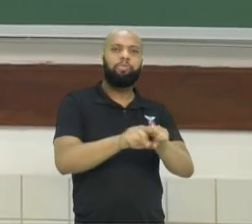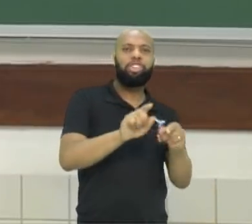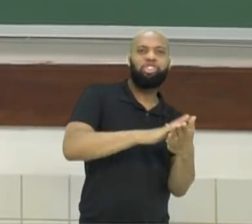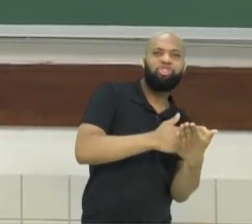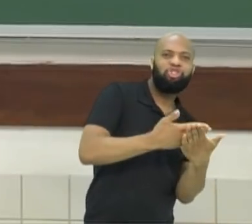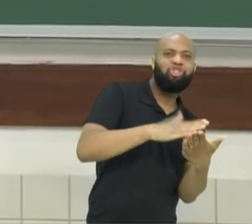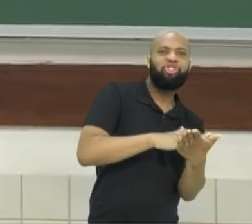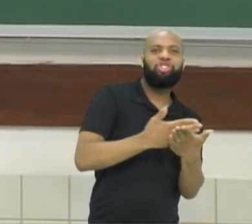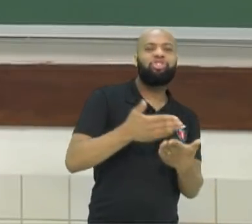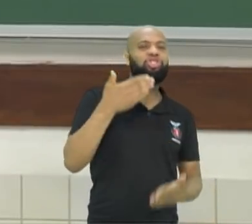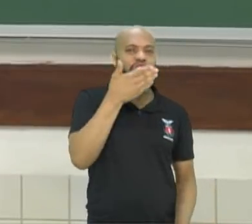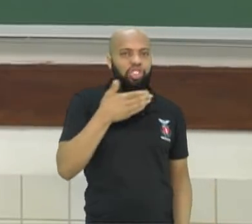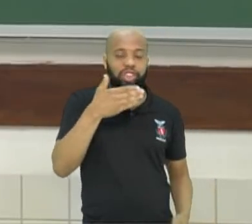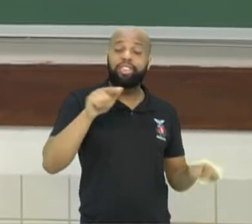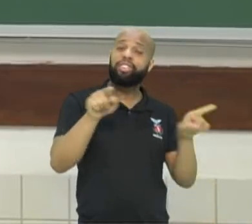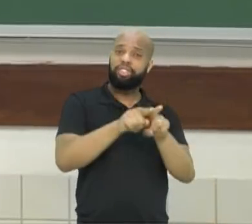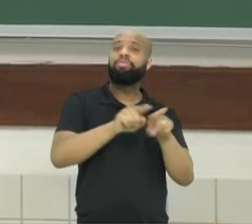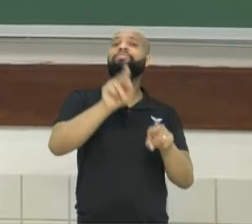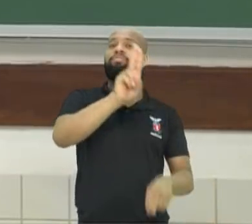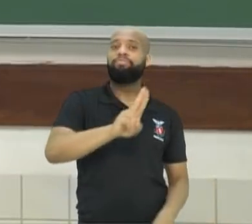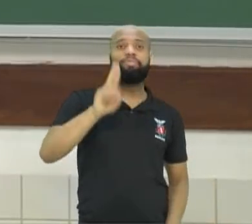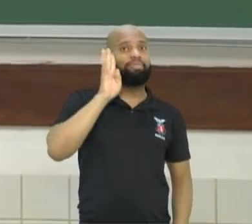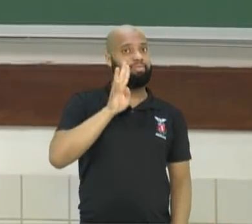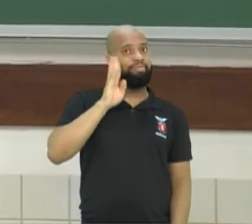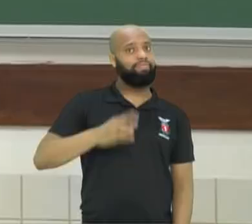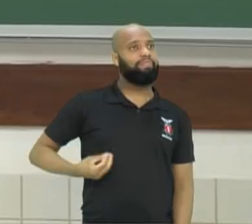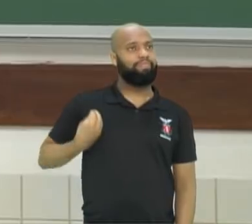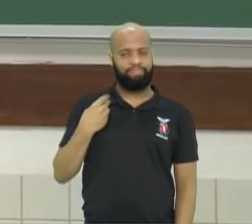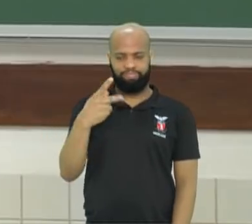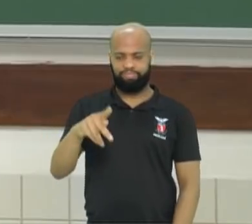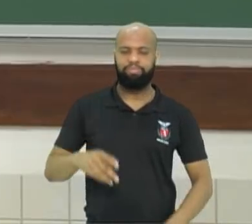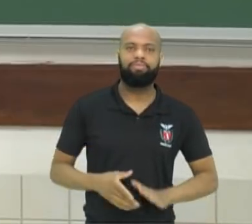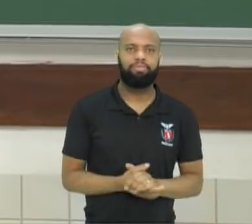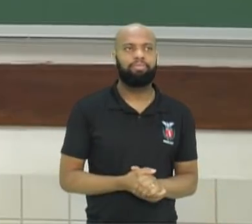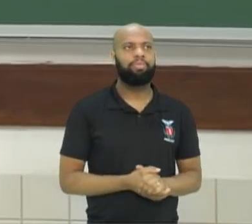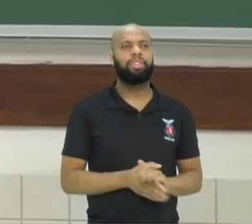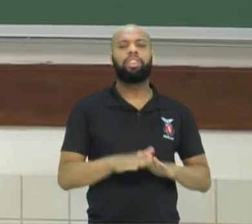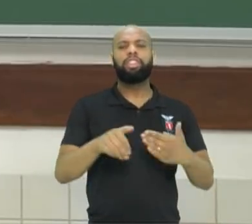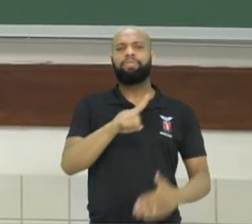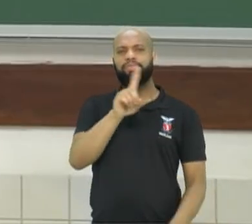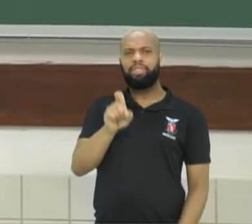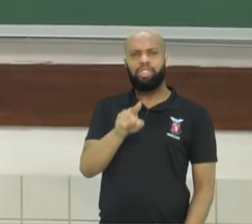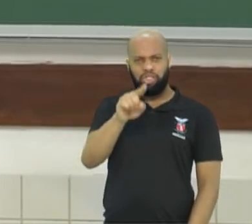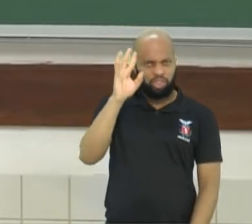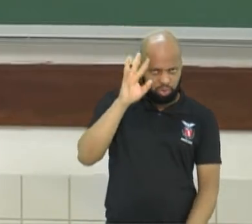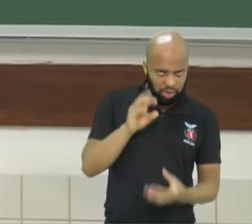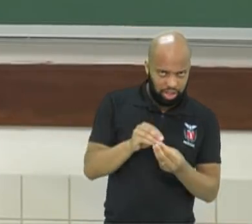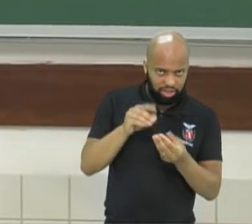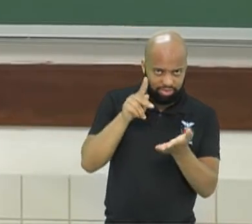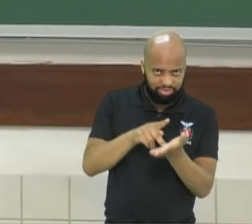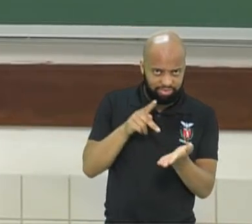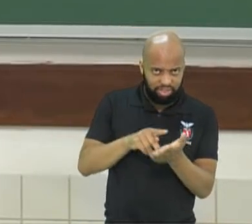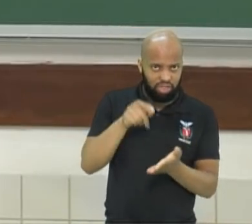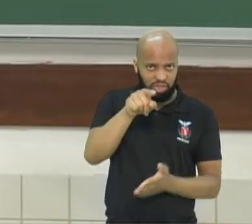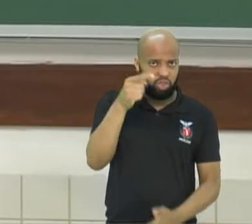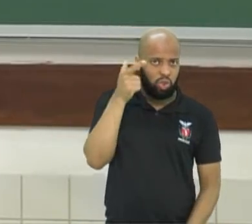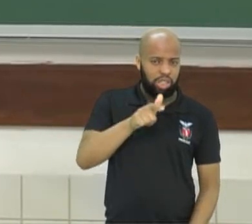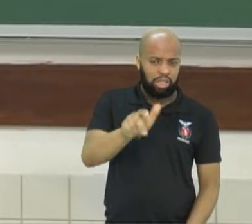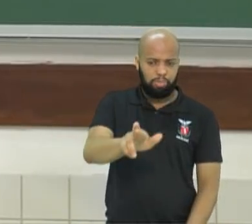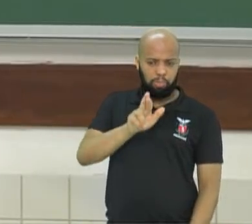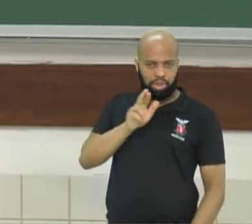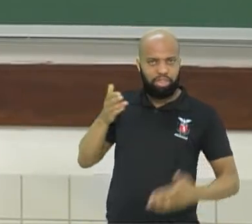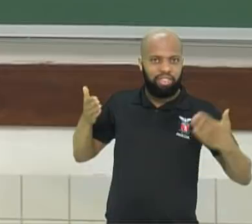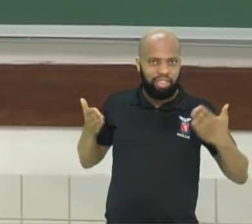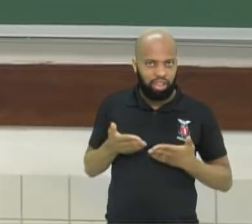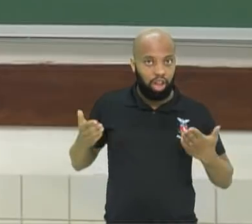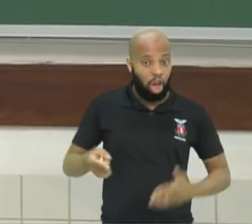esse é o diferencial dele. É bem legal a vida dele, ok? Será que você entendeu? Será que você consegue me responder agora?